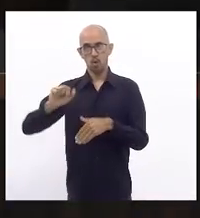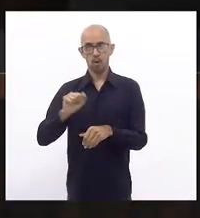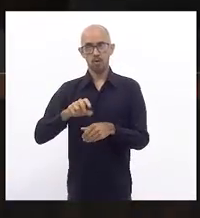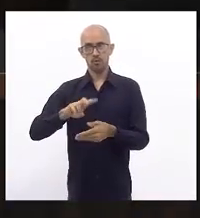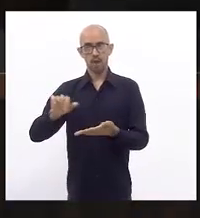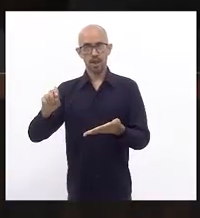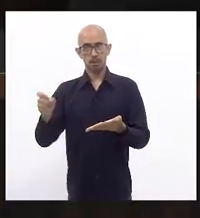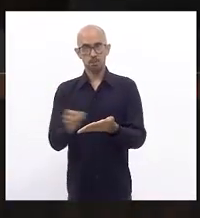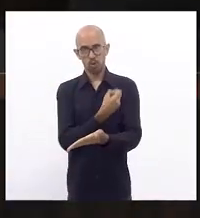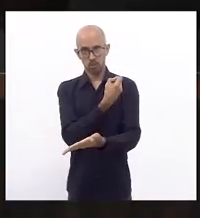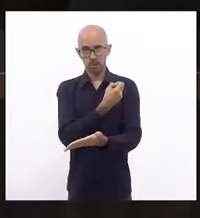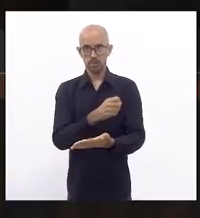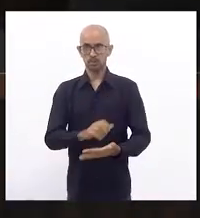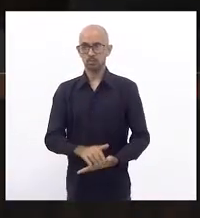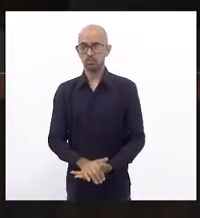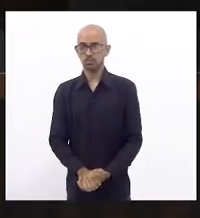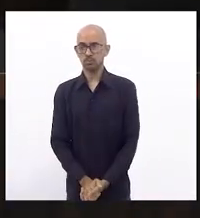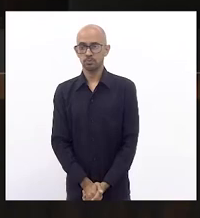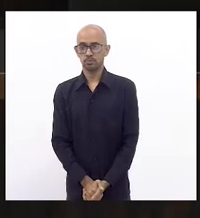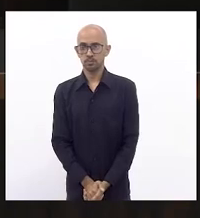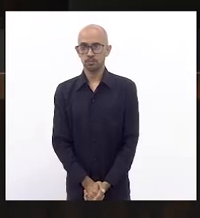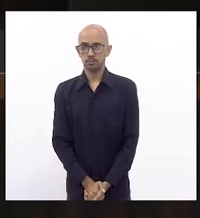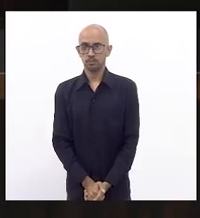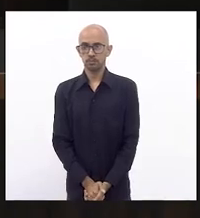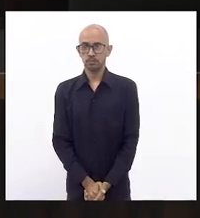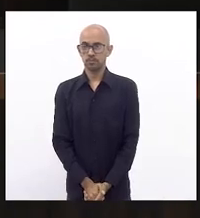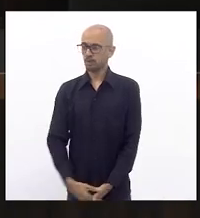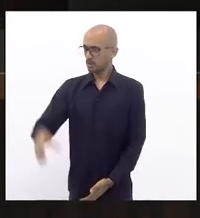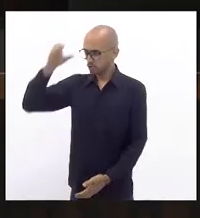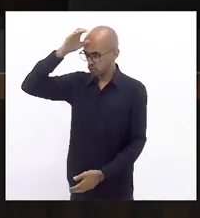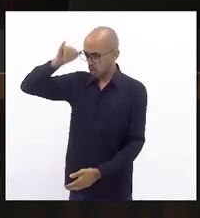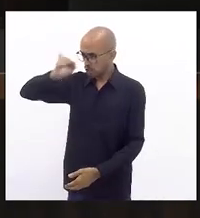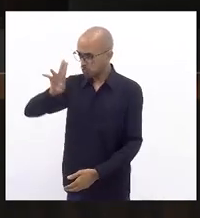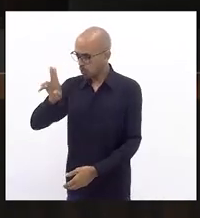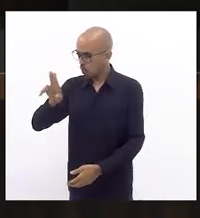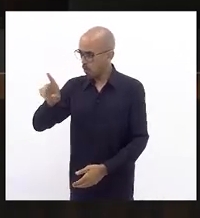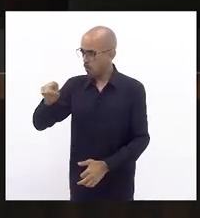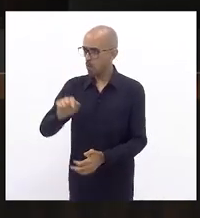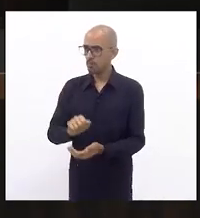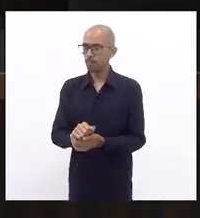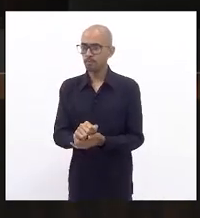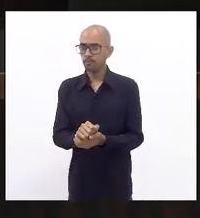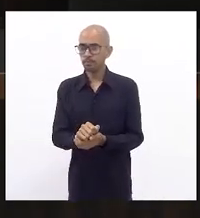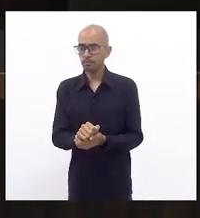à promulgação. Tia Ju? Pois não, Adriana?